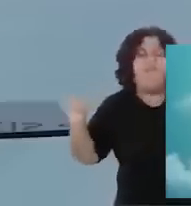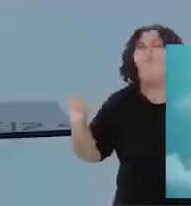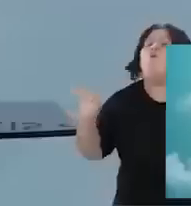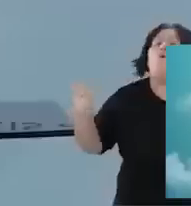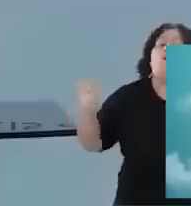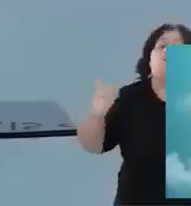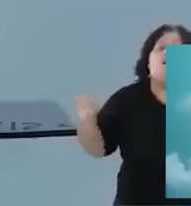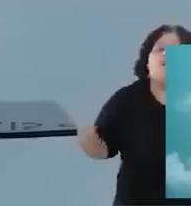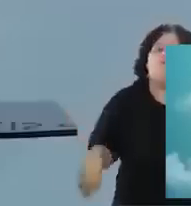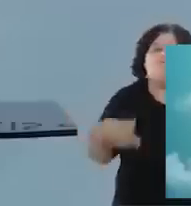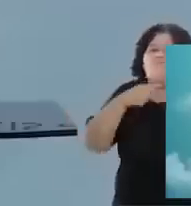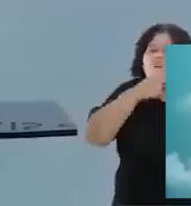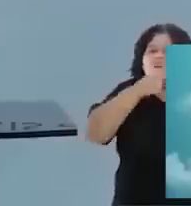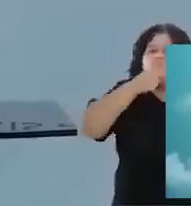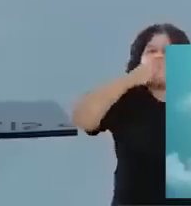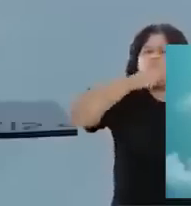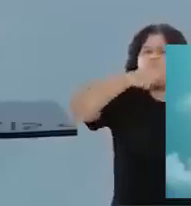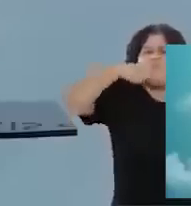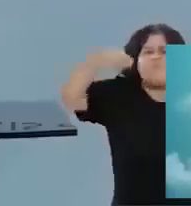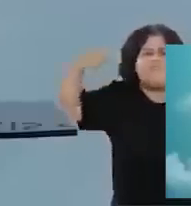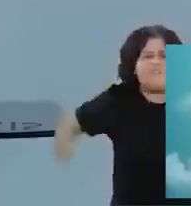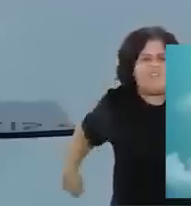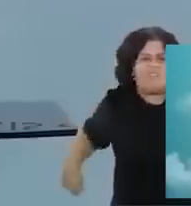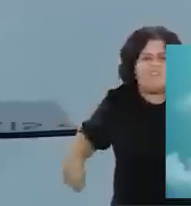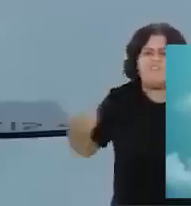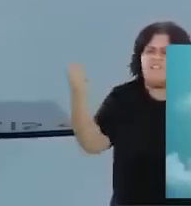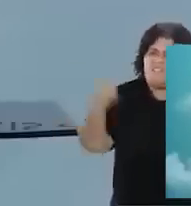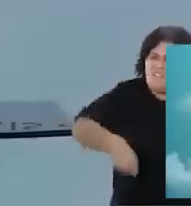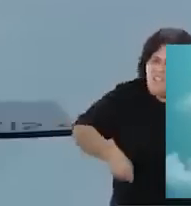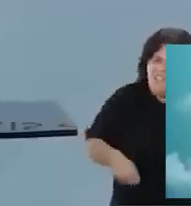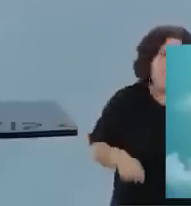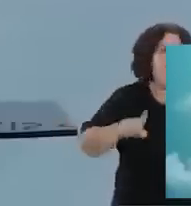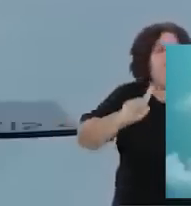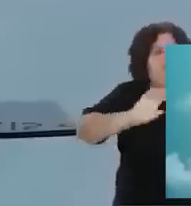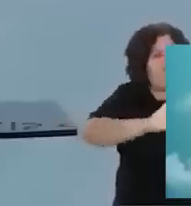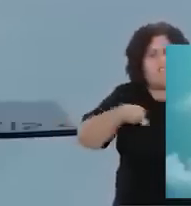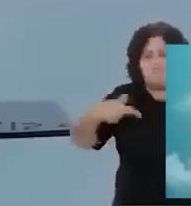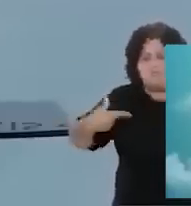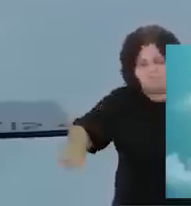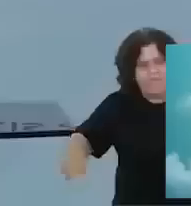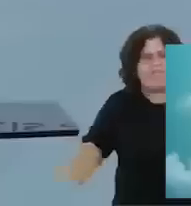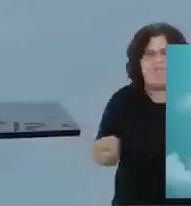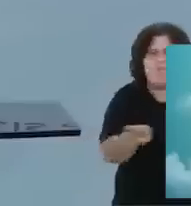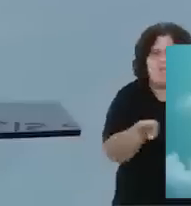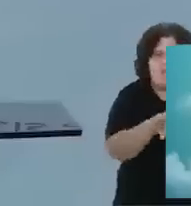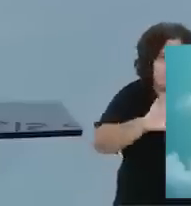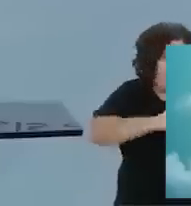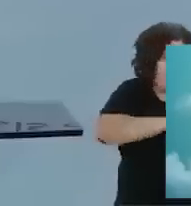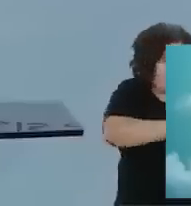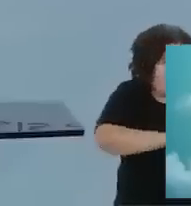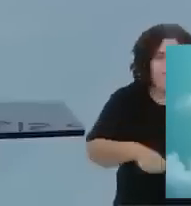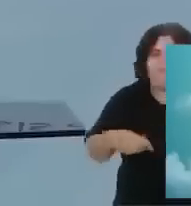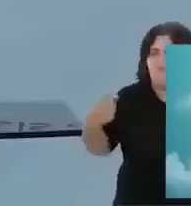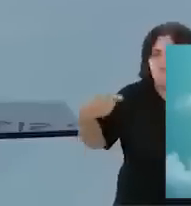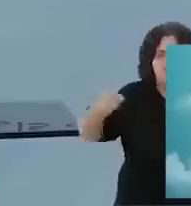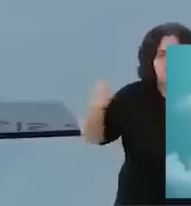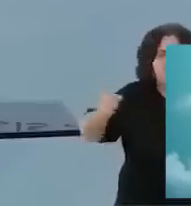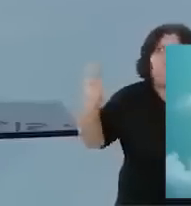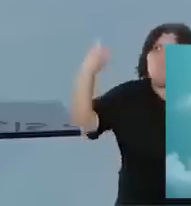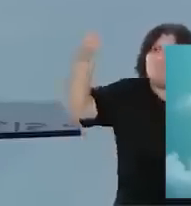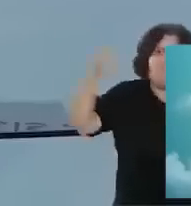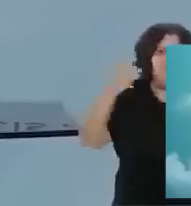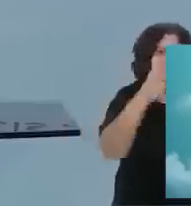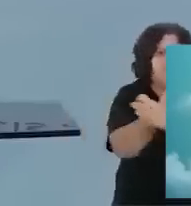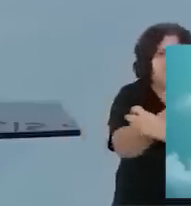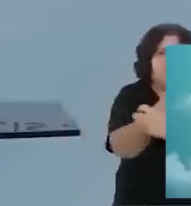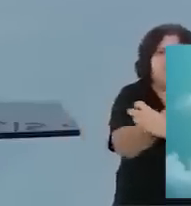brasileiro, amar os irmãos à nossa porta, amar os irmãos que precisam de ajuda, de socorro. E o que é curioso, é que a